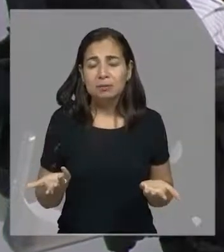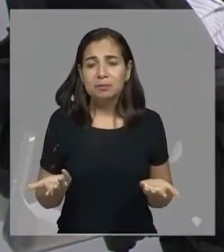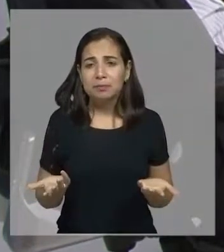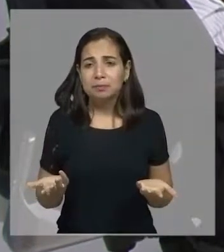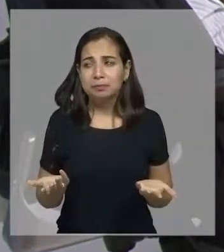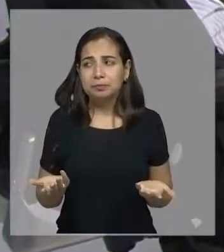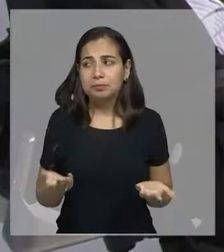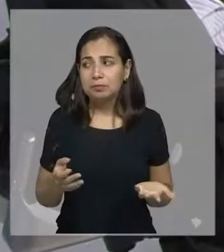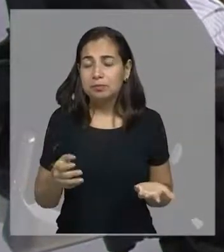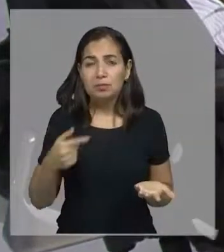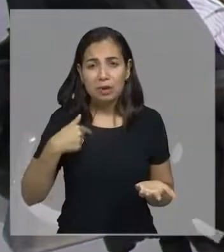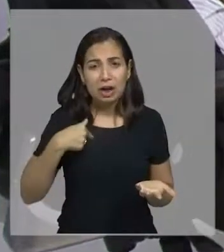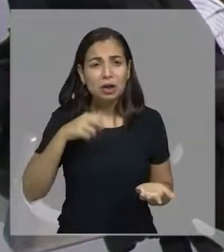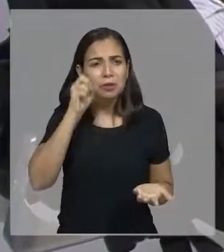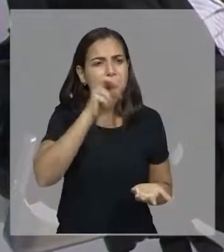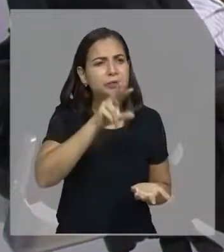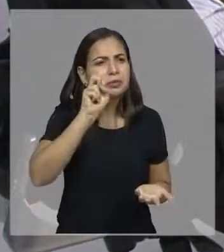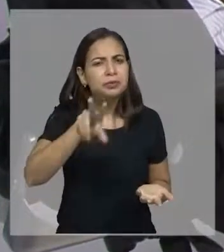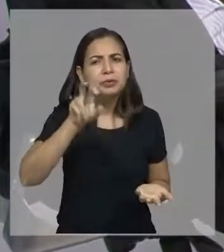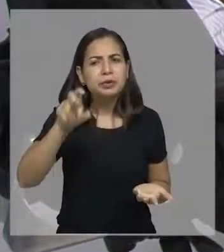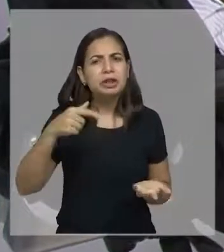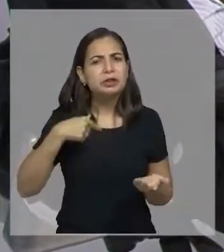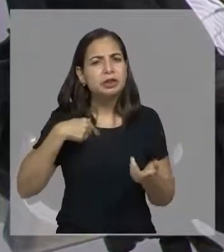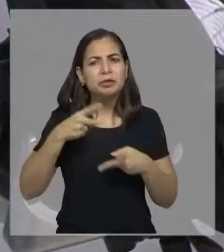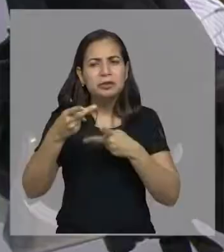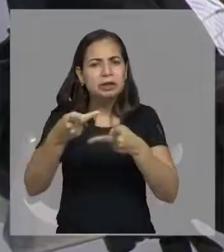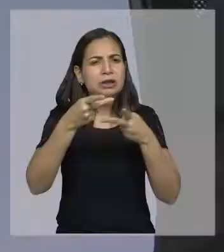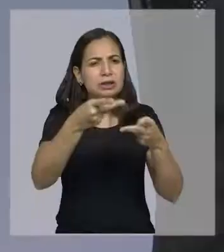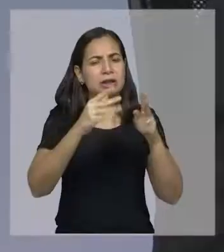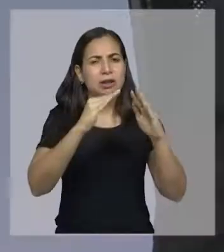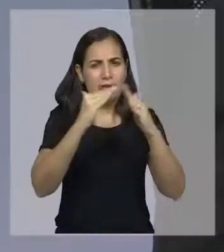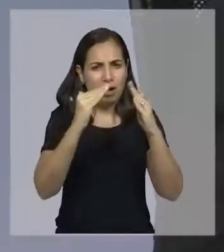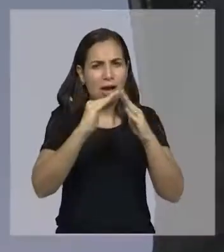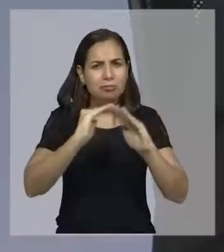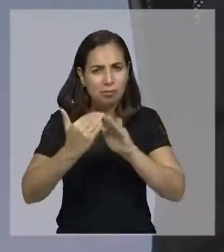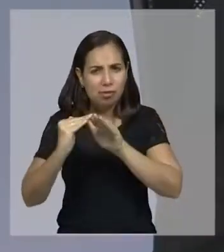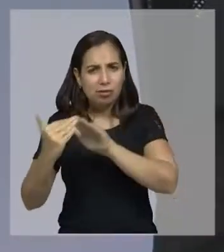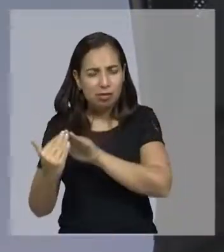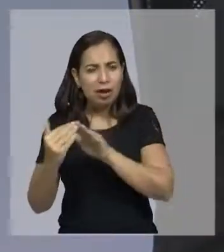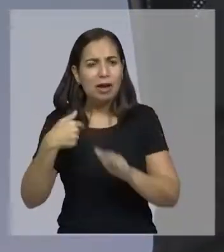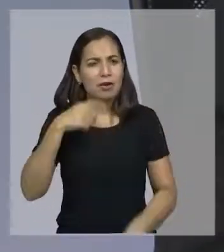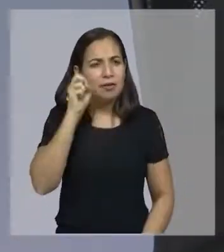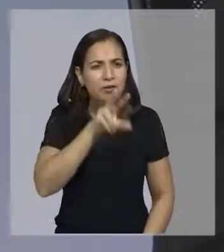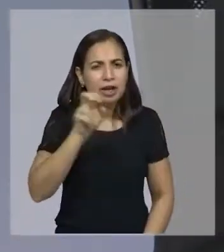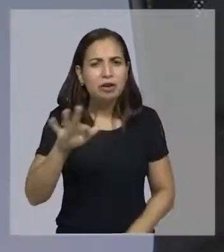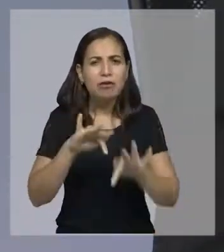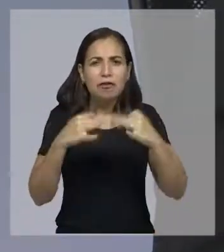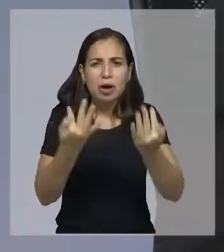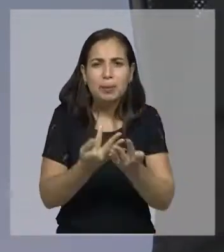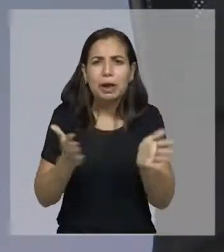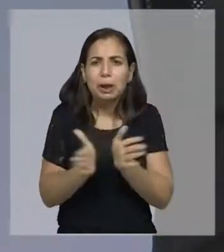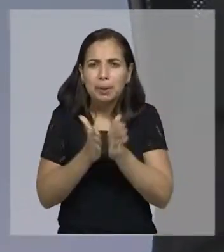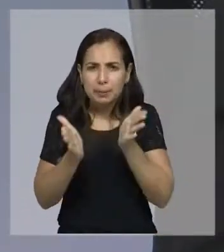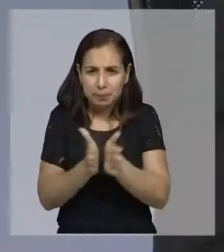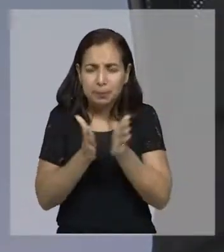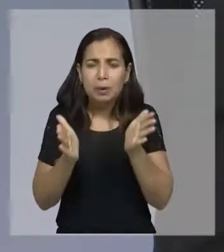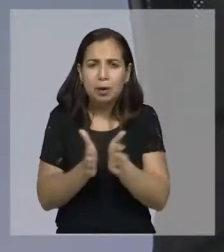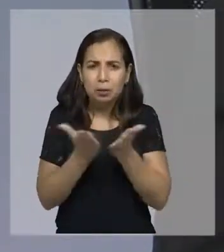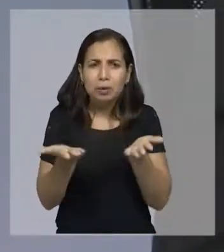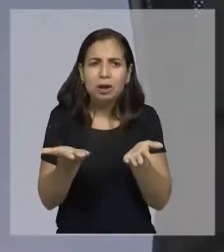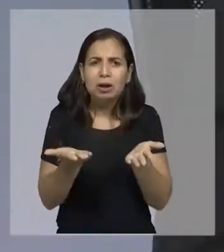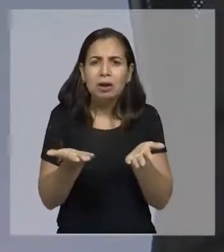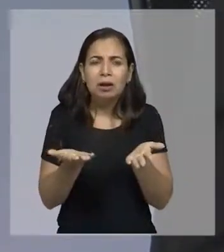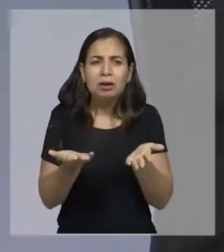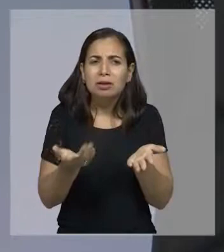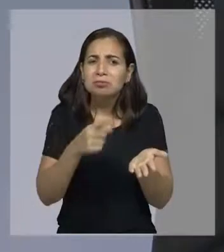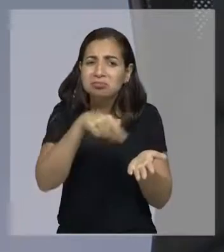periferia e converso com as famílias menos favorecidas pela fortuna do capitalismo, ninguém está satisfeito.